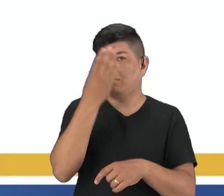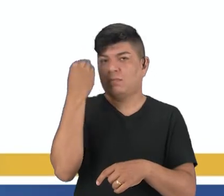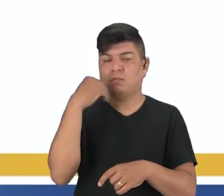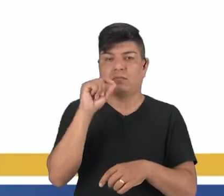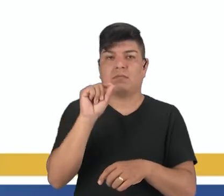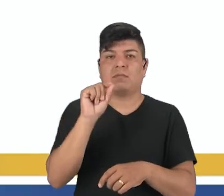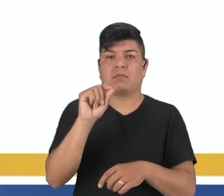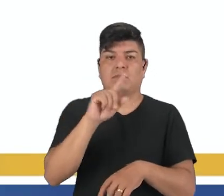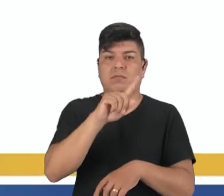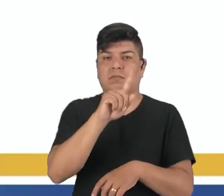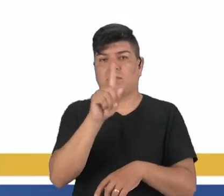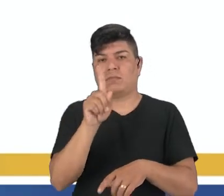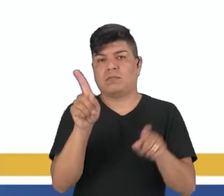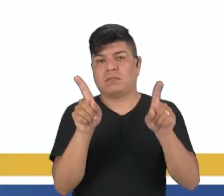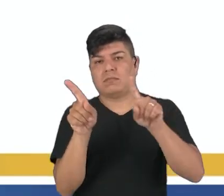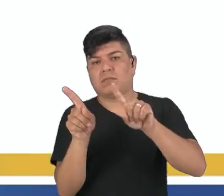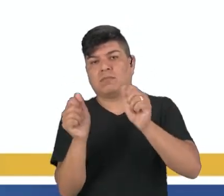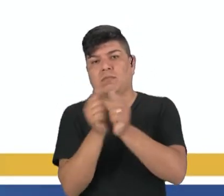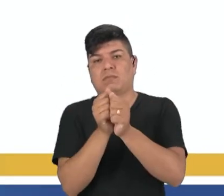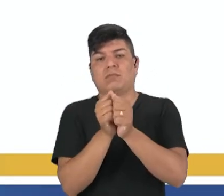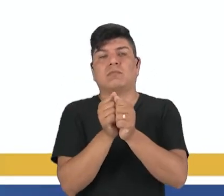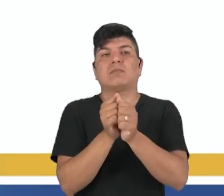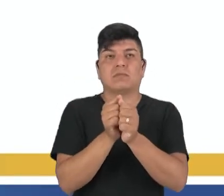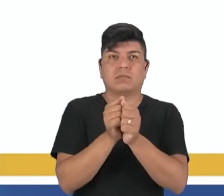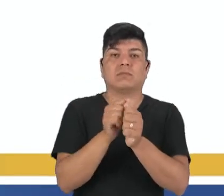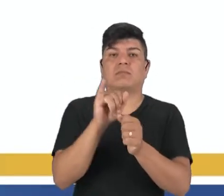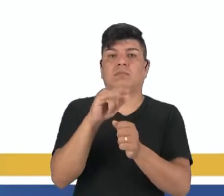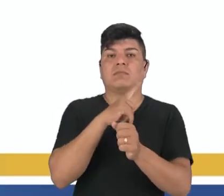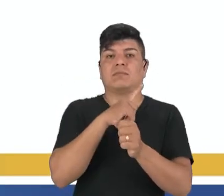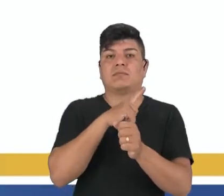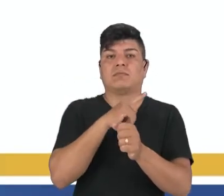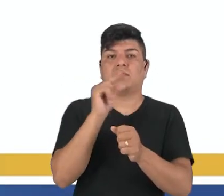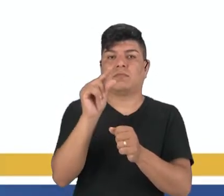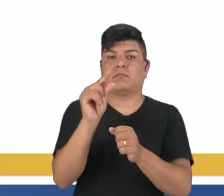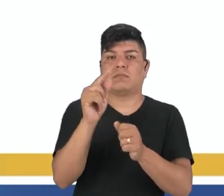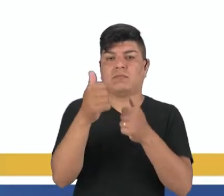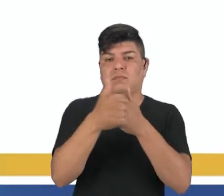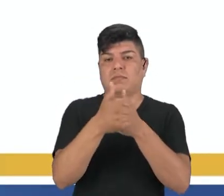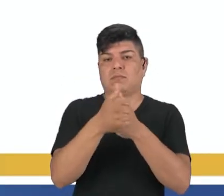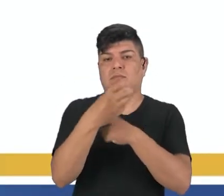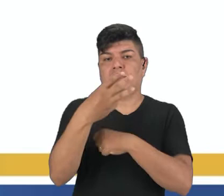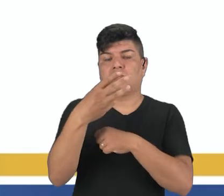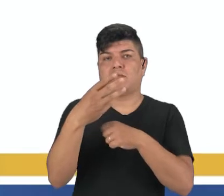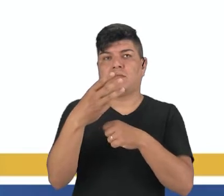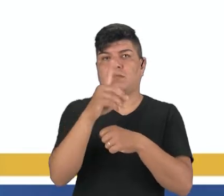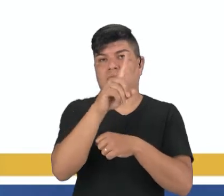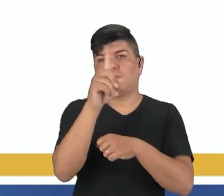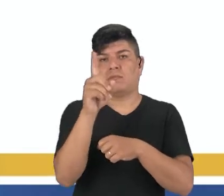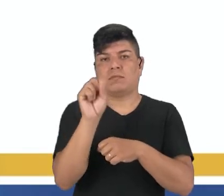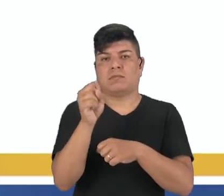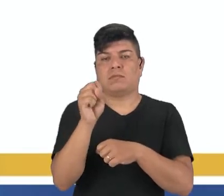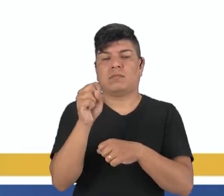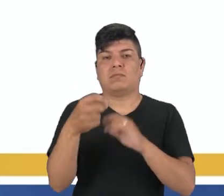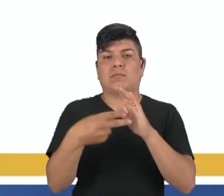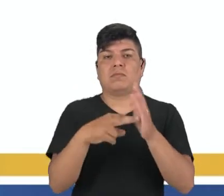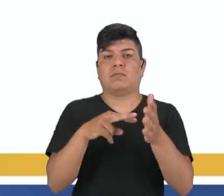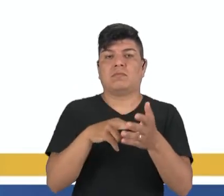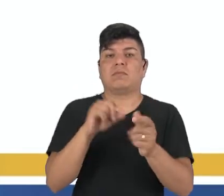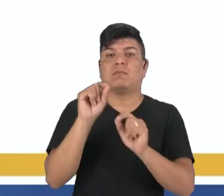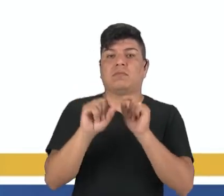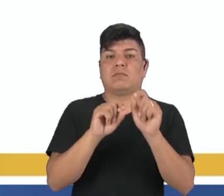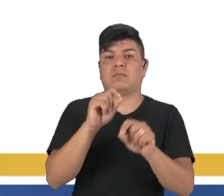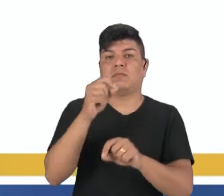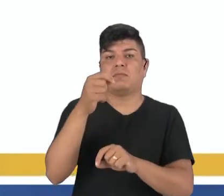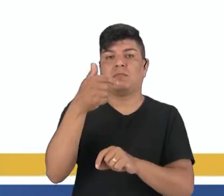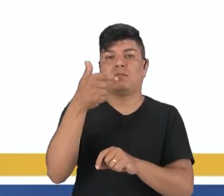esquecer é que os ponteiros andam juntos. Então, se tivermos o ponteiro pequeno próximo ao 3 e o grande no 8, são